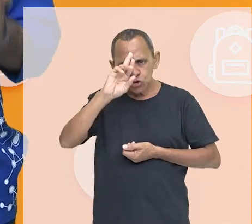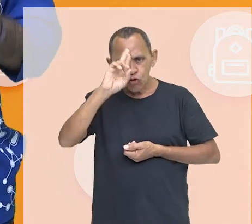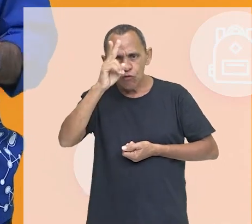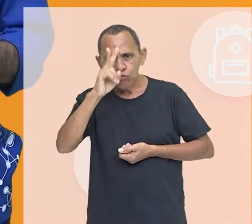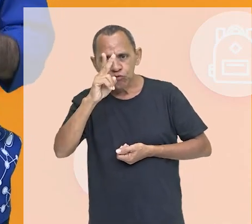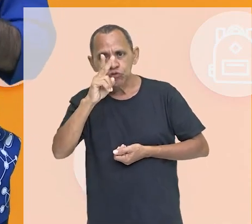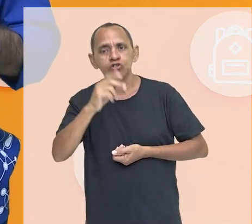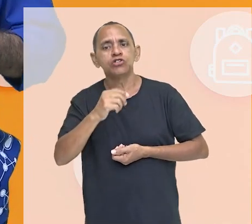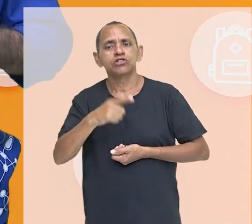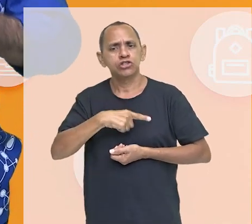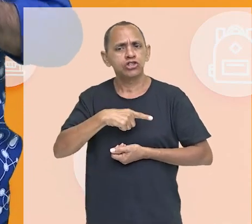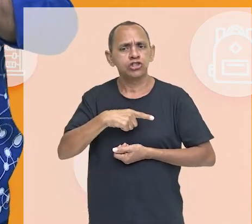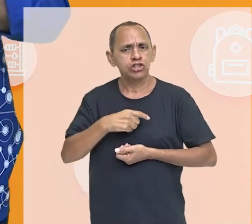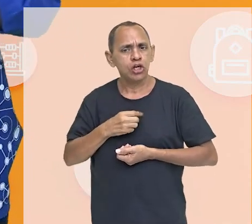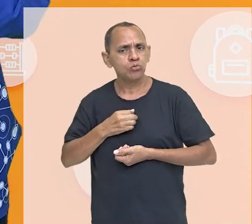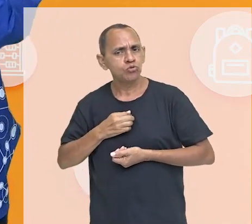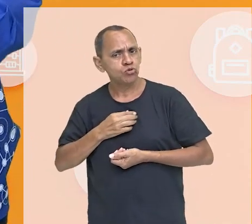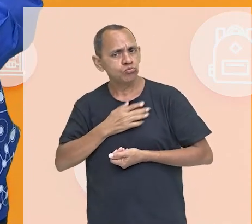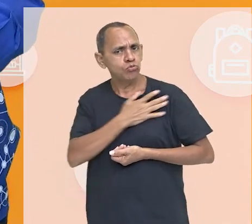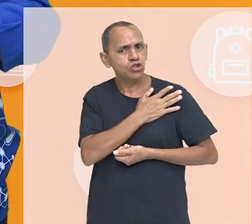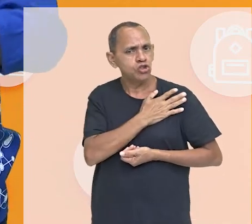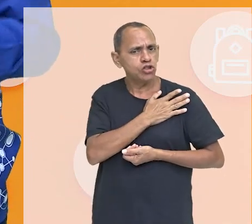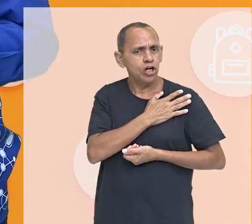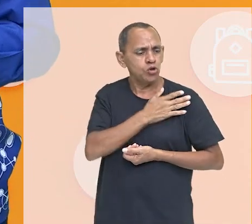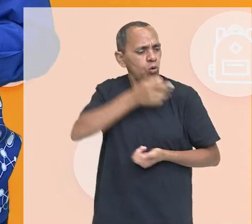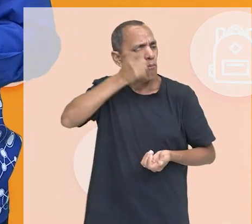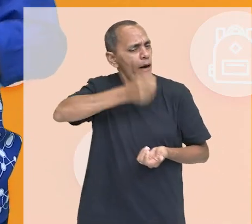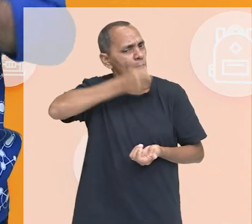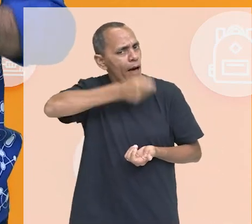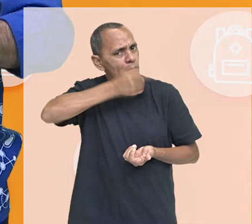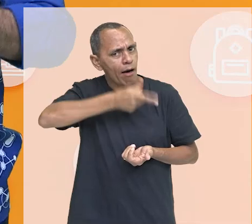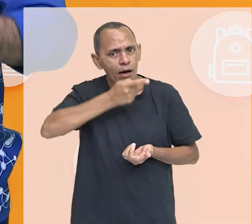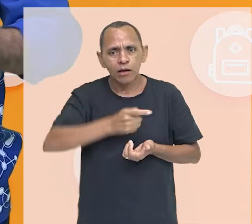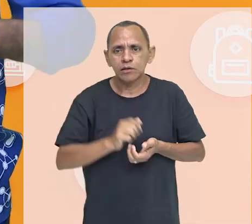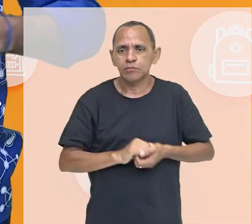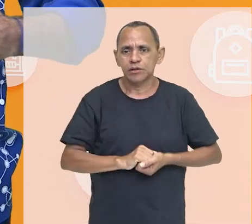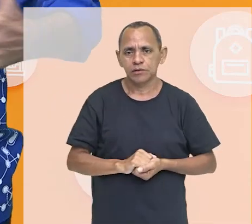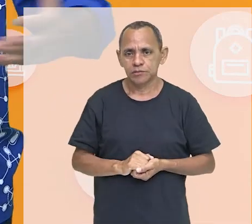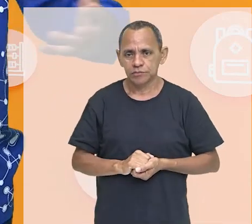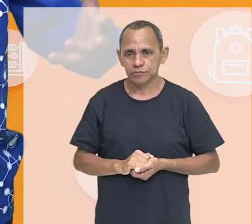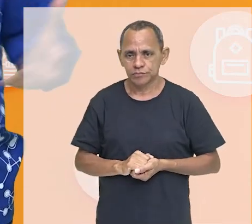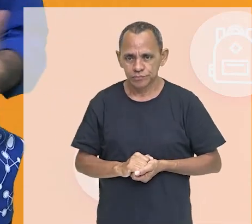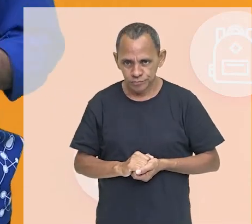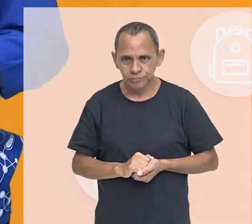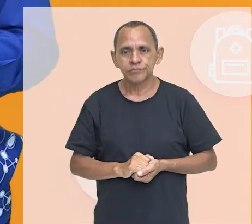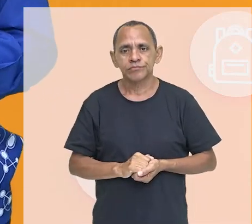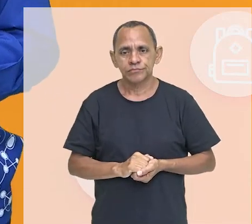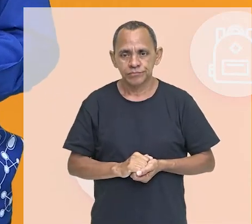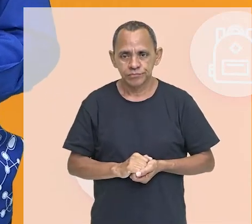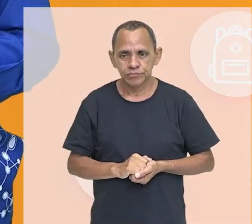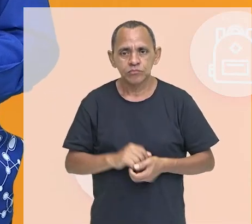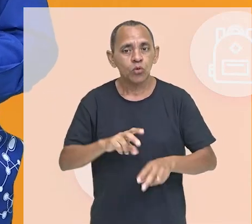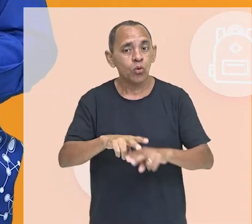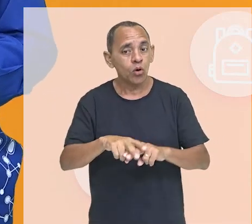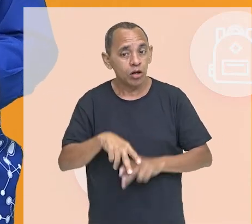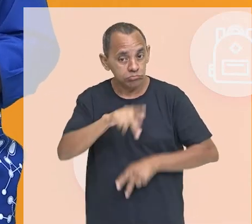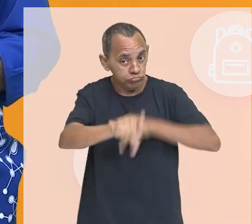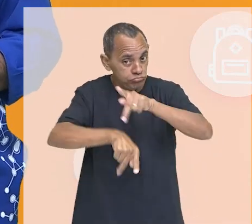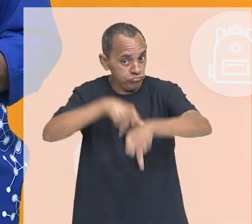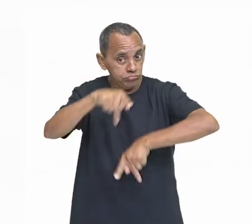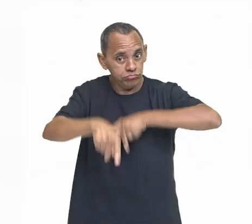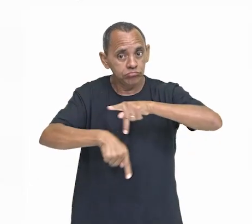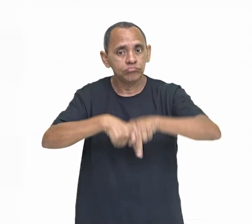outra. O governo ele vai administrar o Estado. Em nome de quem? Em nome da população, em nome da nação. Não é